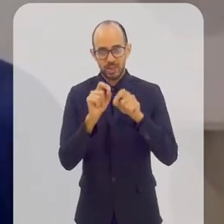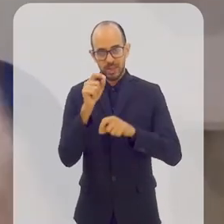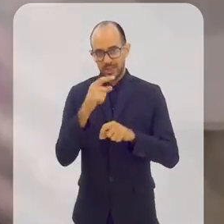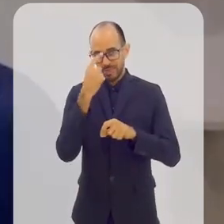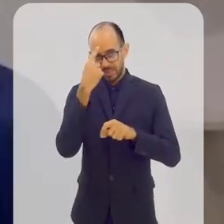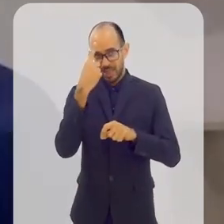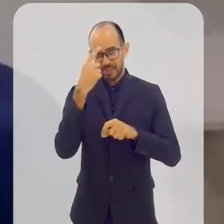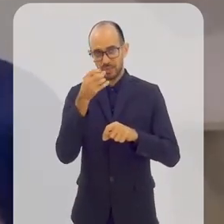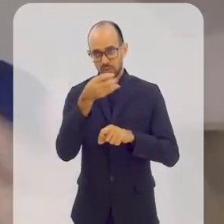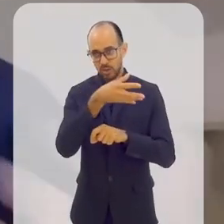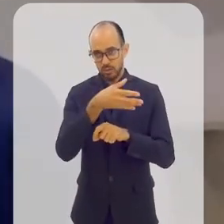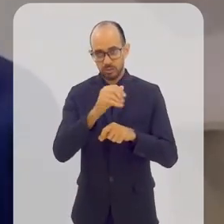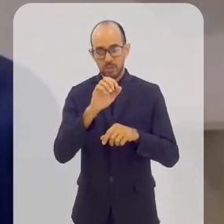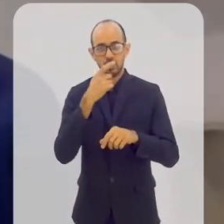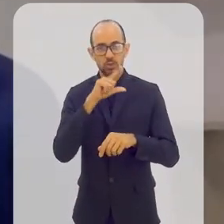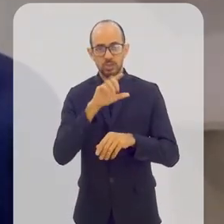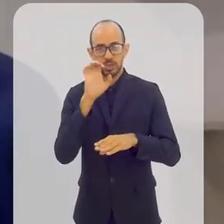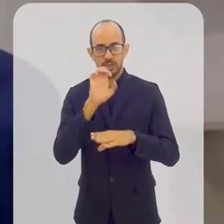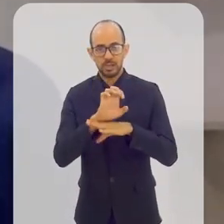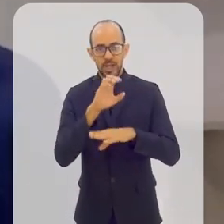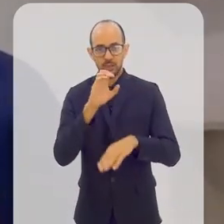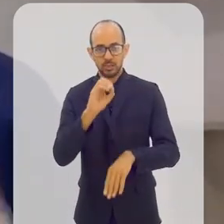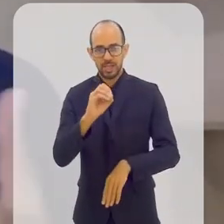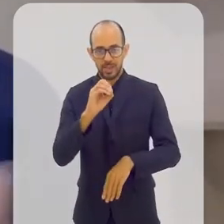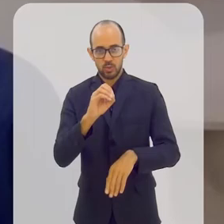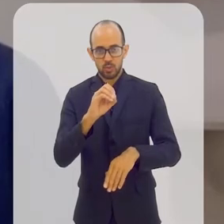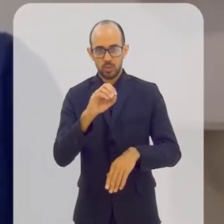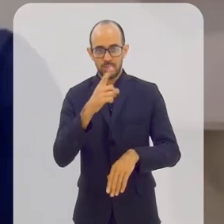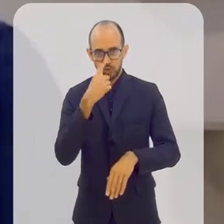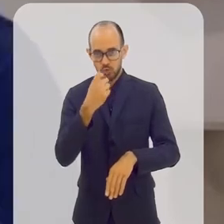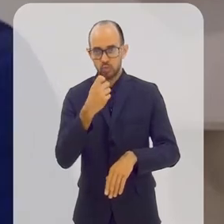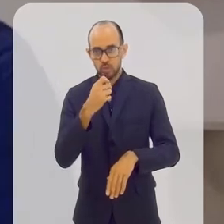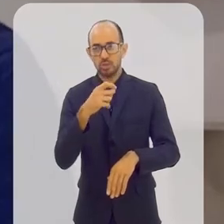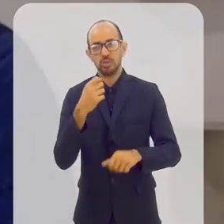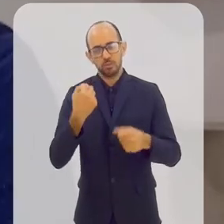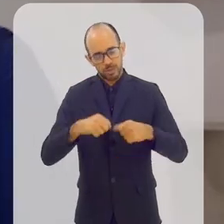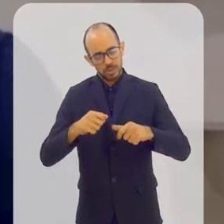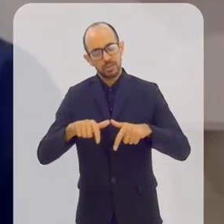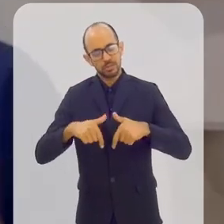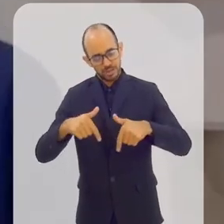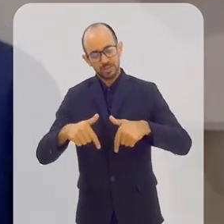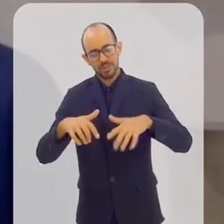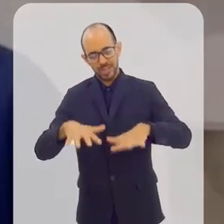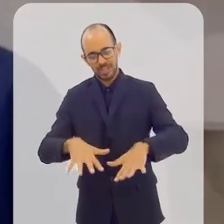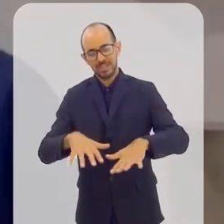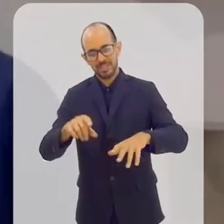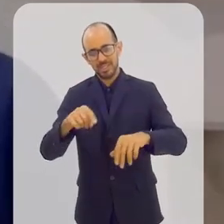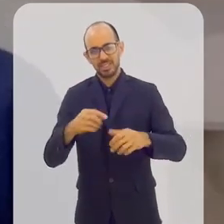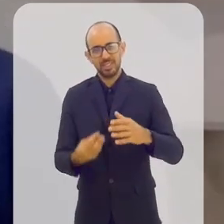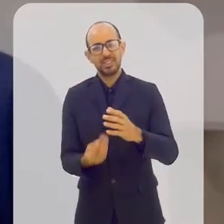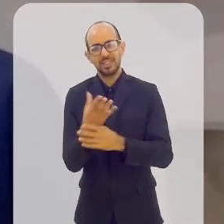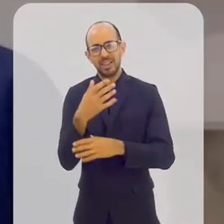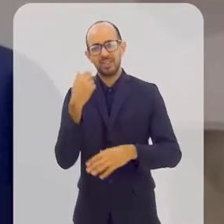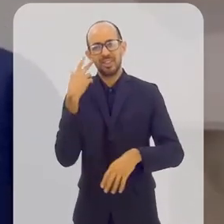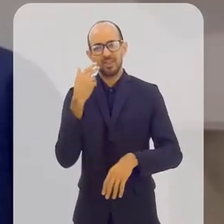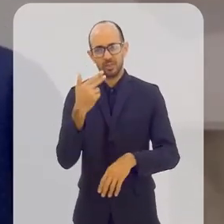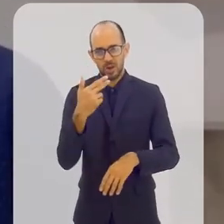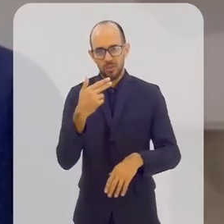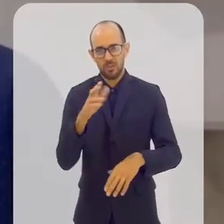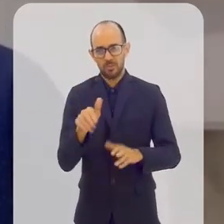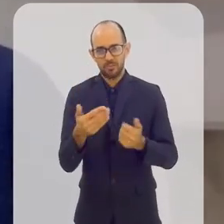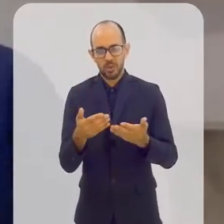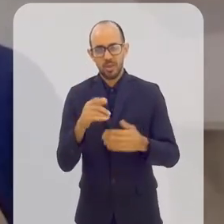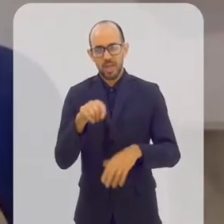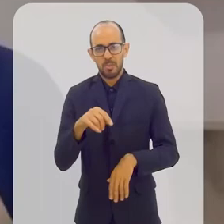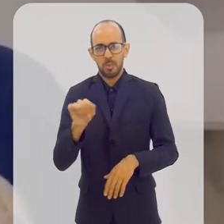uma cidade lixo zero, um estado lixo zero, a gente tem que passar por diversas soluções como essa, que surgem naturalmente. Então, o conceito lixo